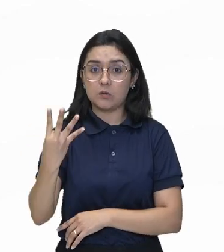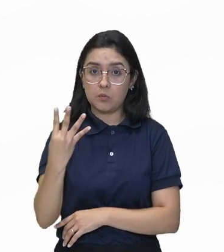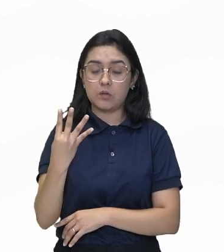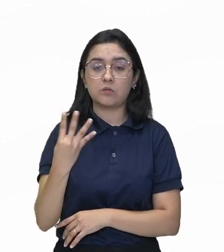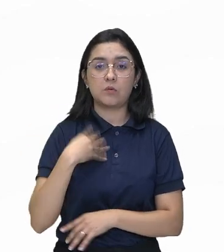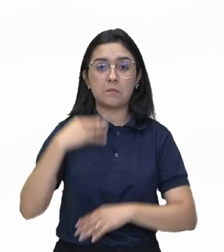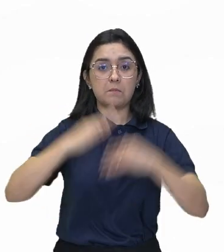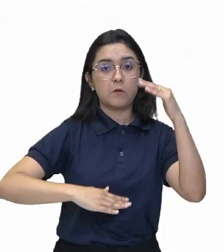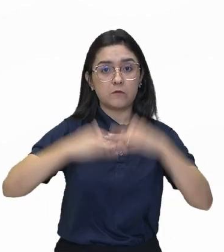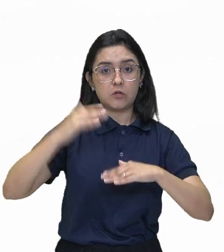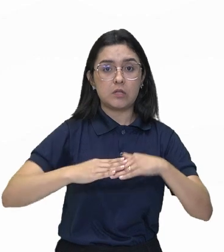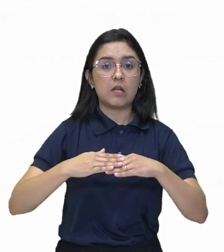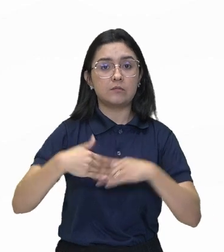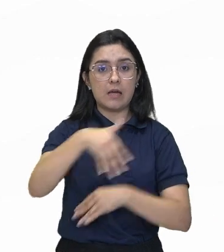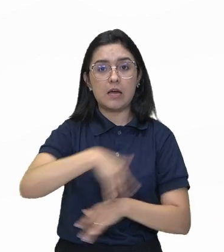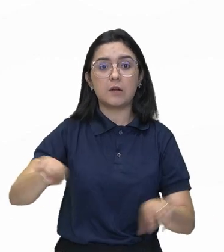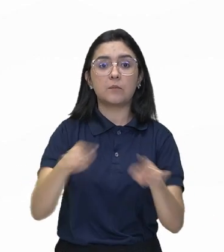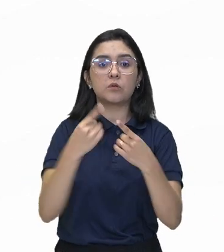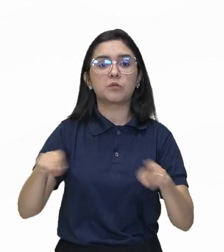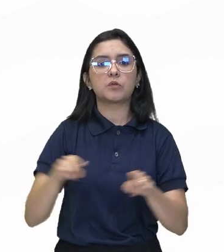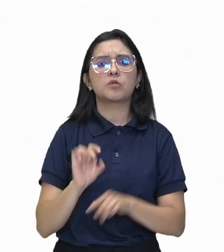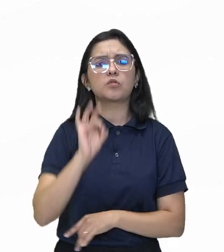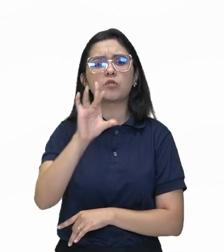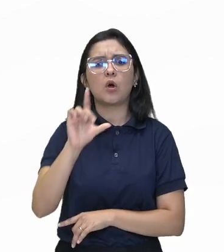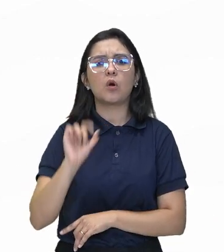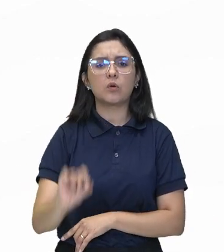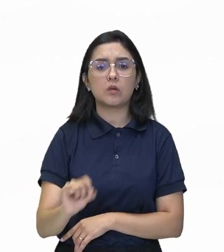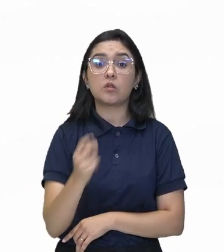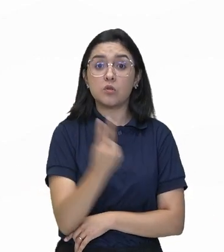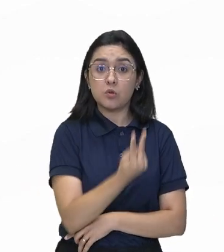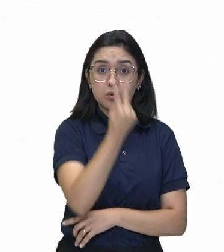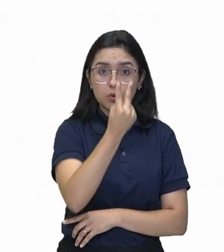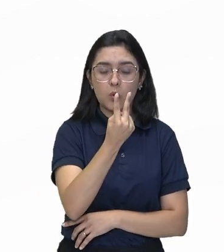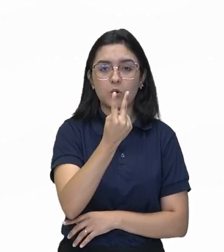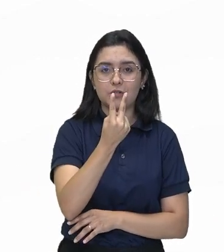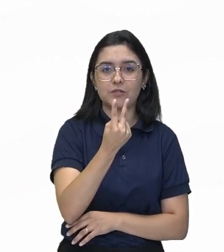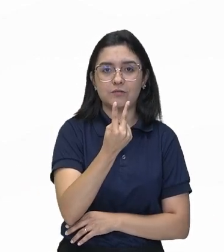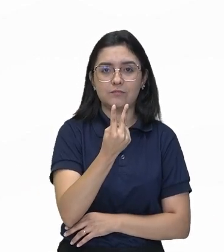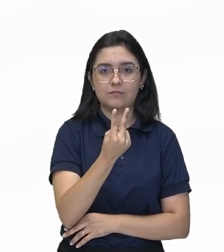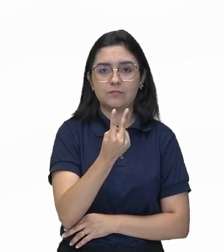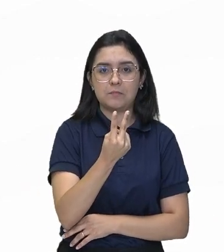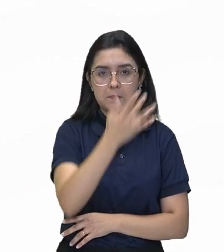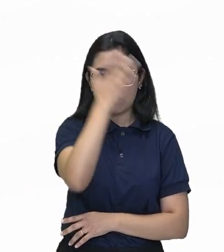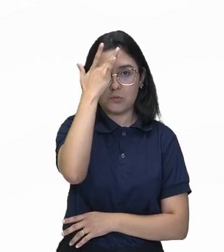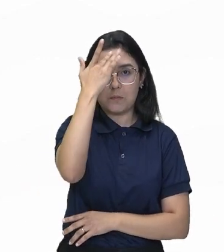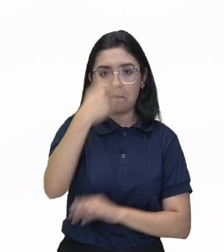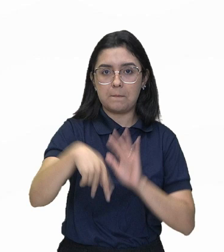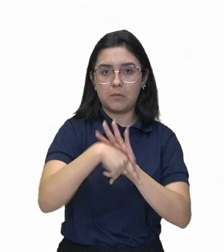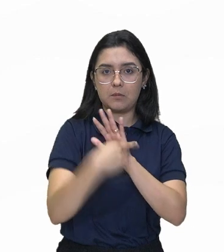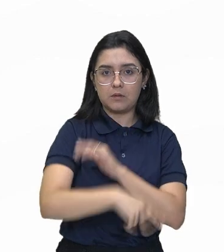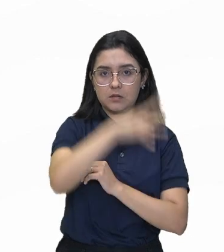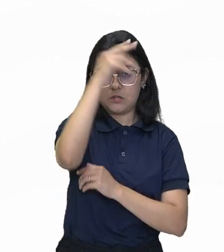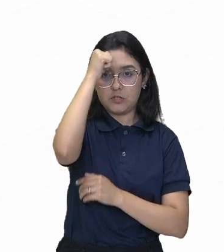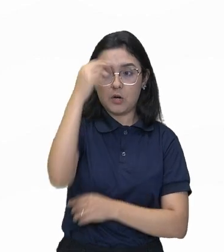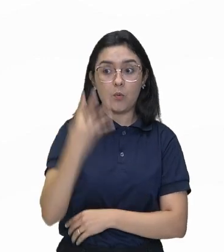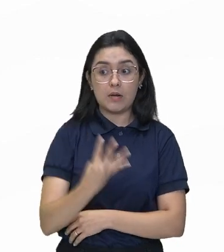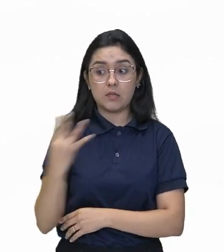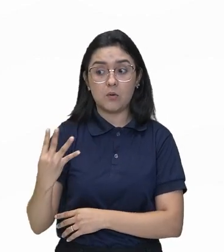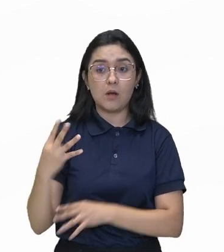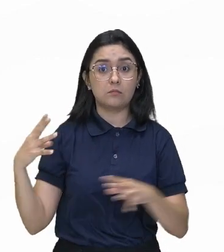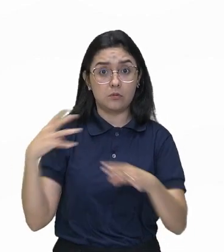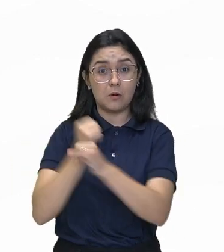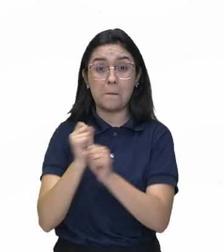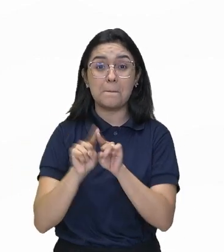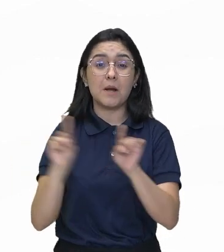44 músicos, sendo somente 2 amazonenses. Olha só, tinham 44 músicos,